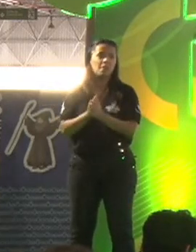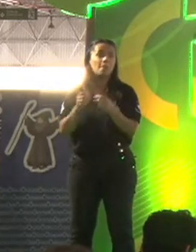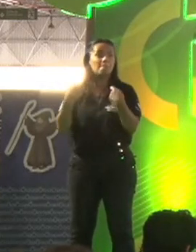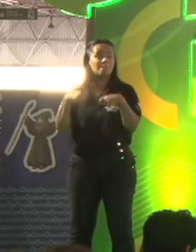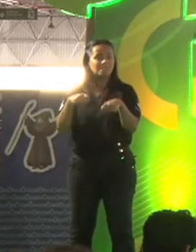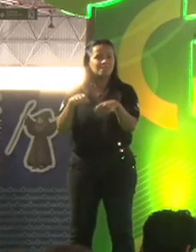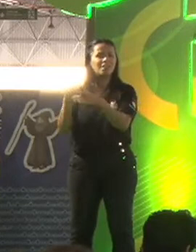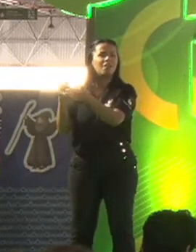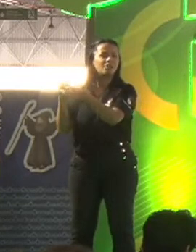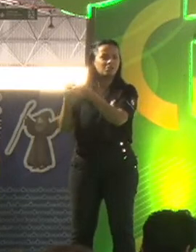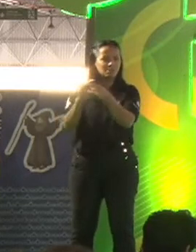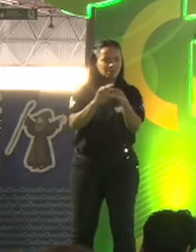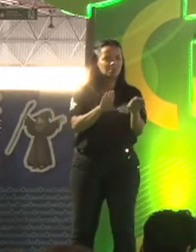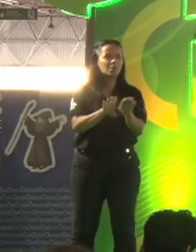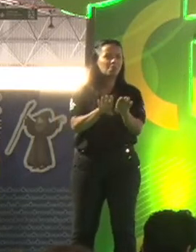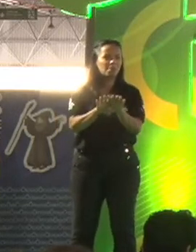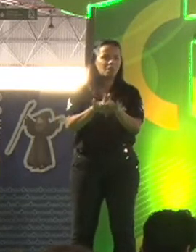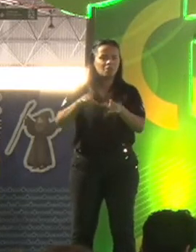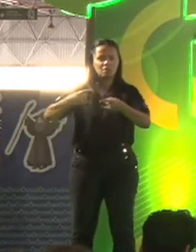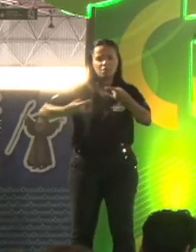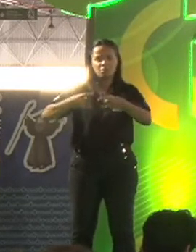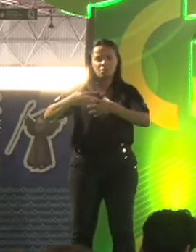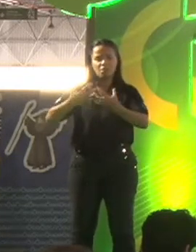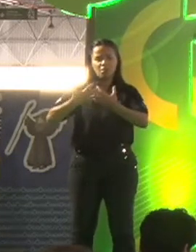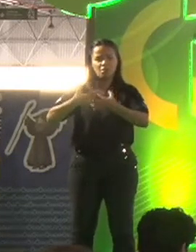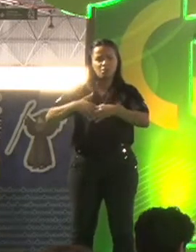feitas inclusive com as máquinas